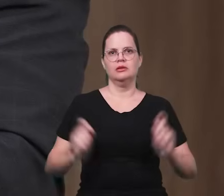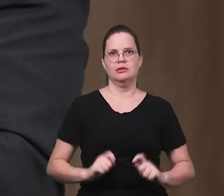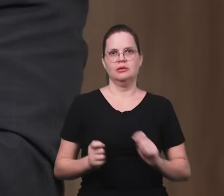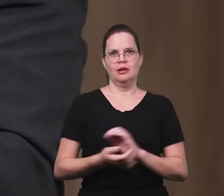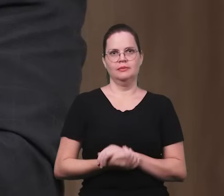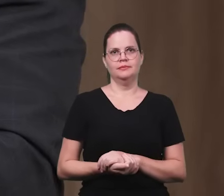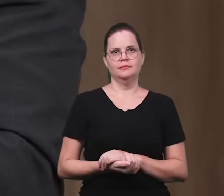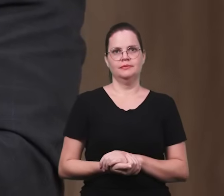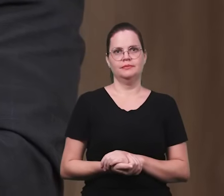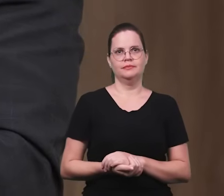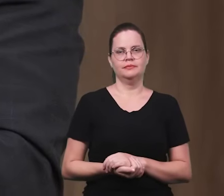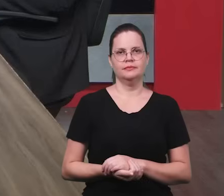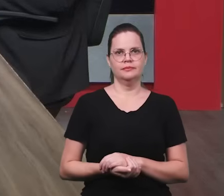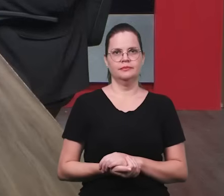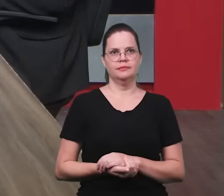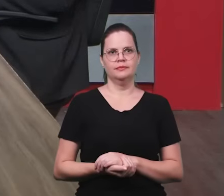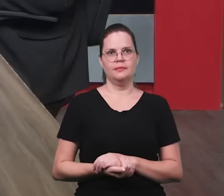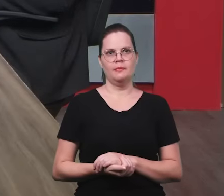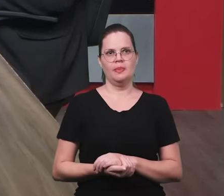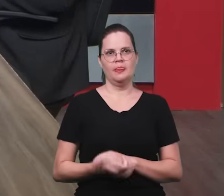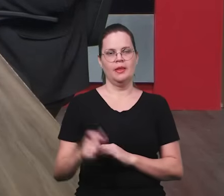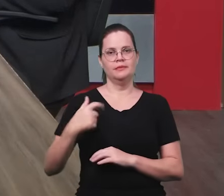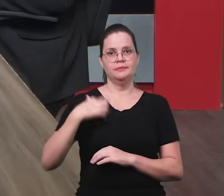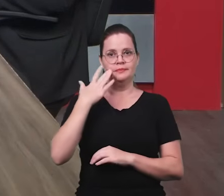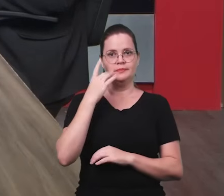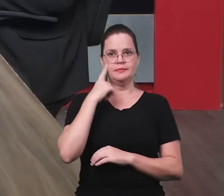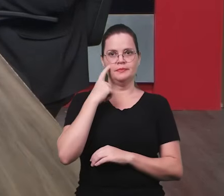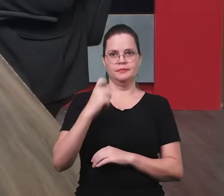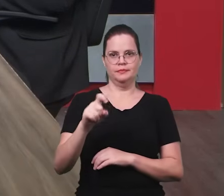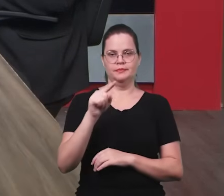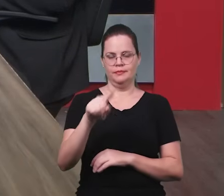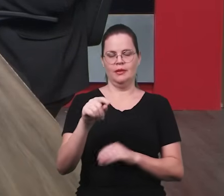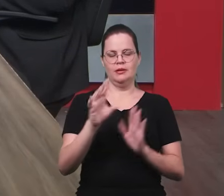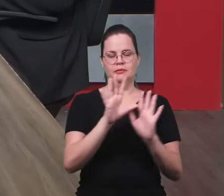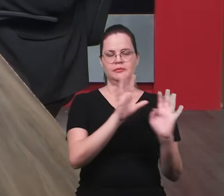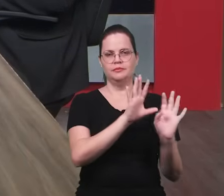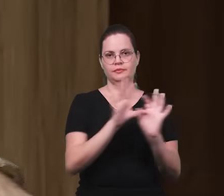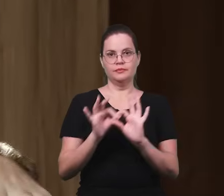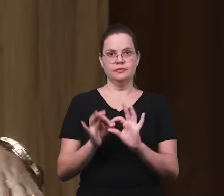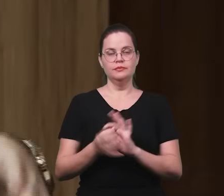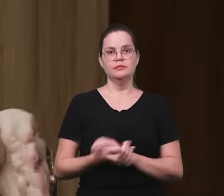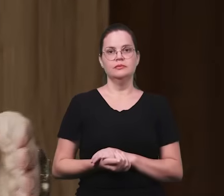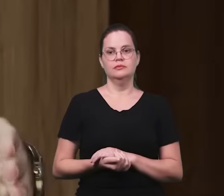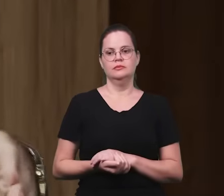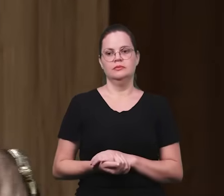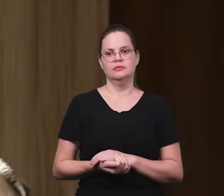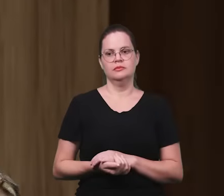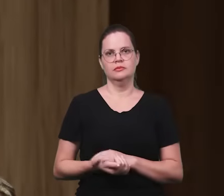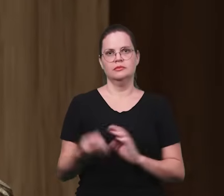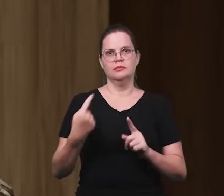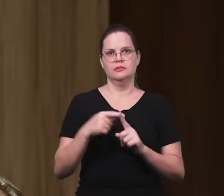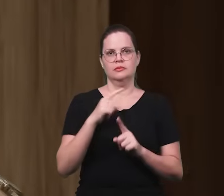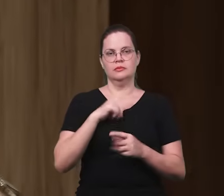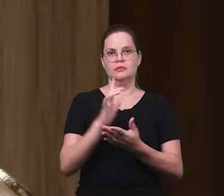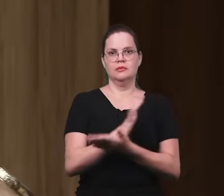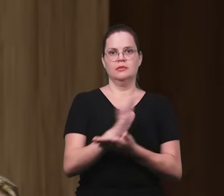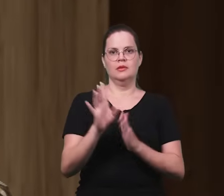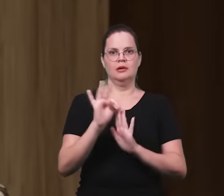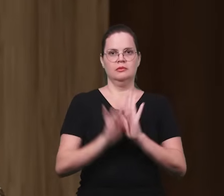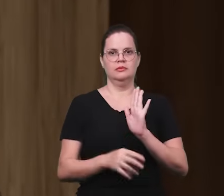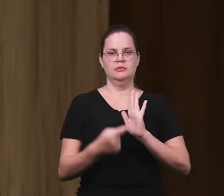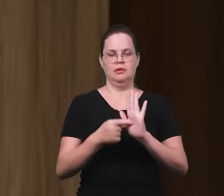da água. Eu achei, assim, muito interessante esse contexto e queria falar alguns textos aqui